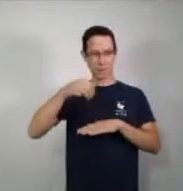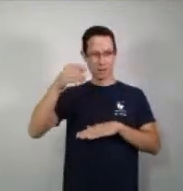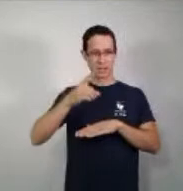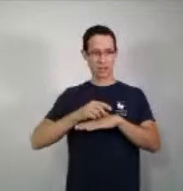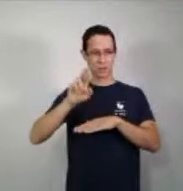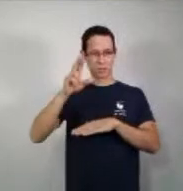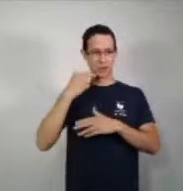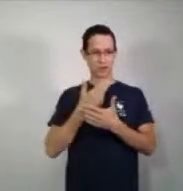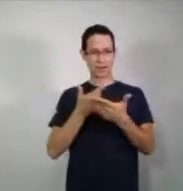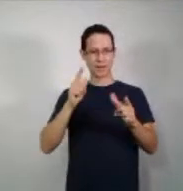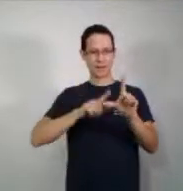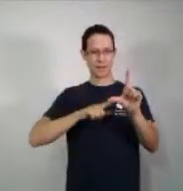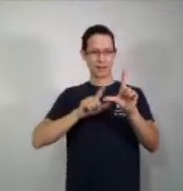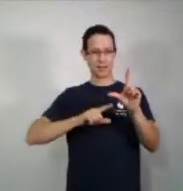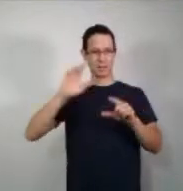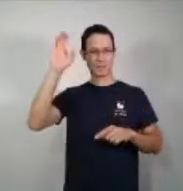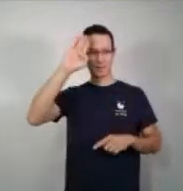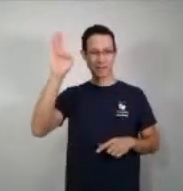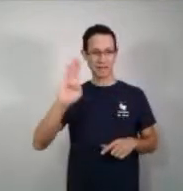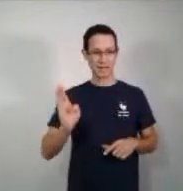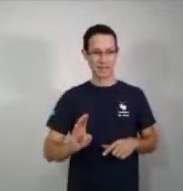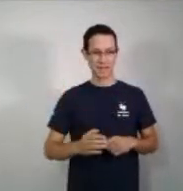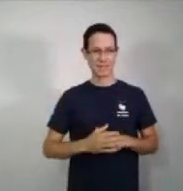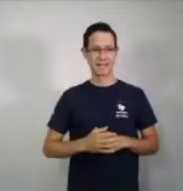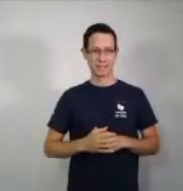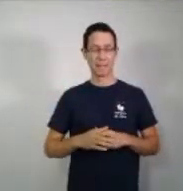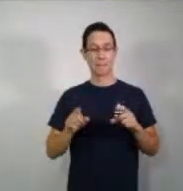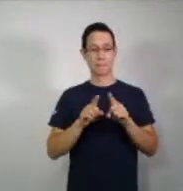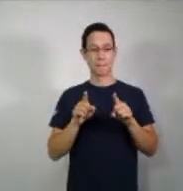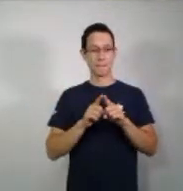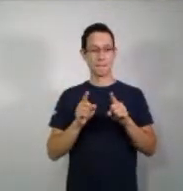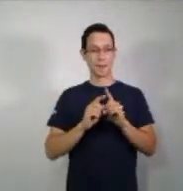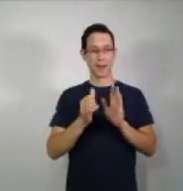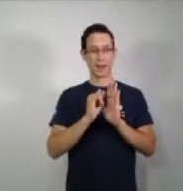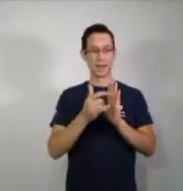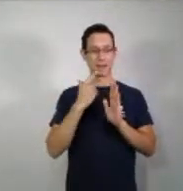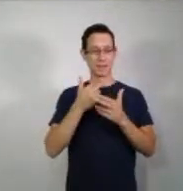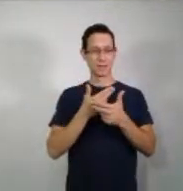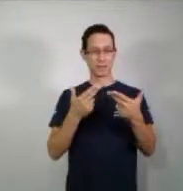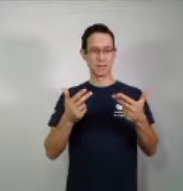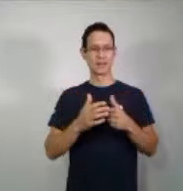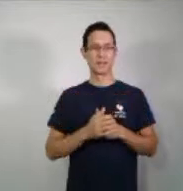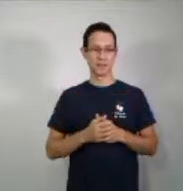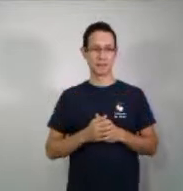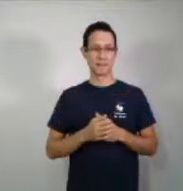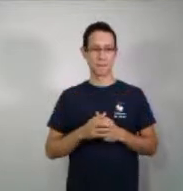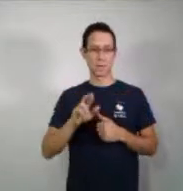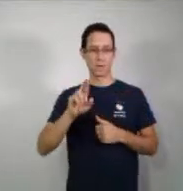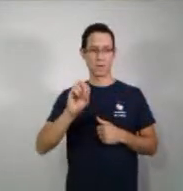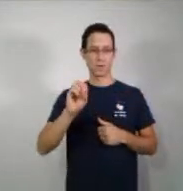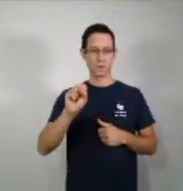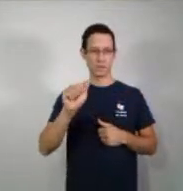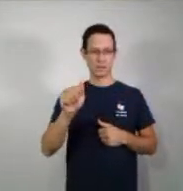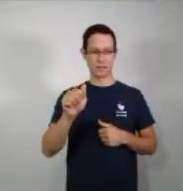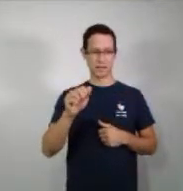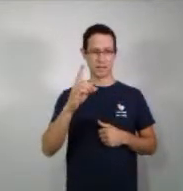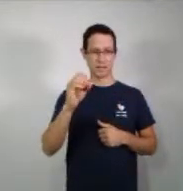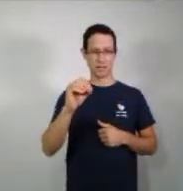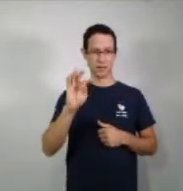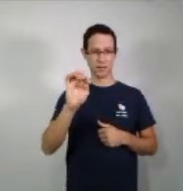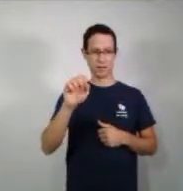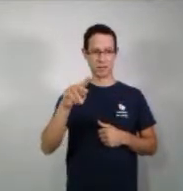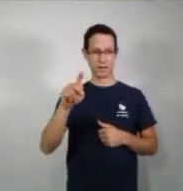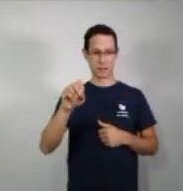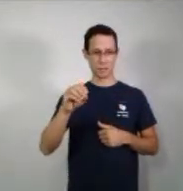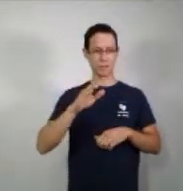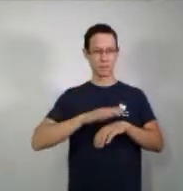literatura brasileira, também editora da Bazar do Tempo e autora desse livro que eu acabei de mostrar, que saiu pela